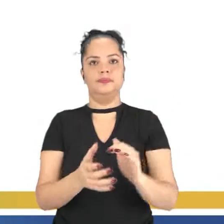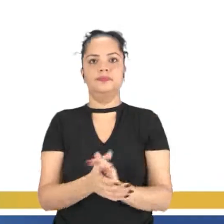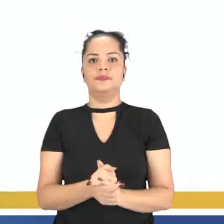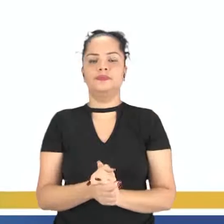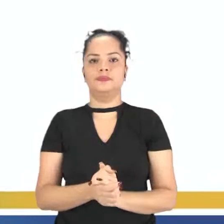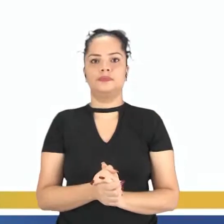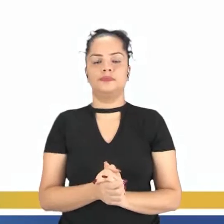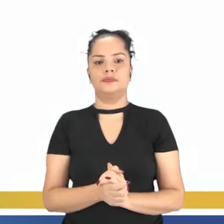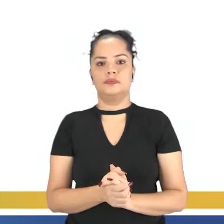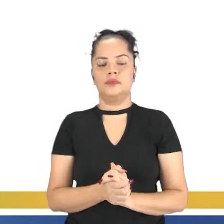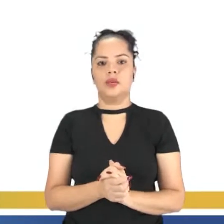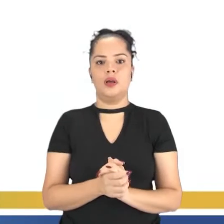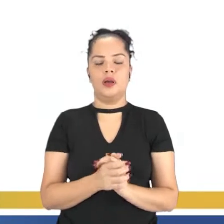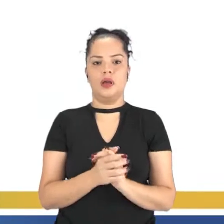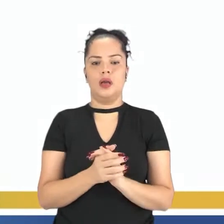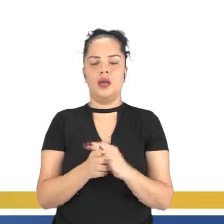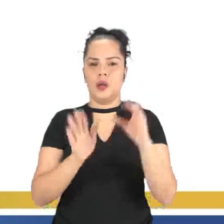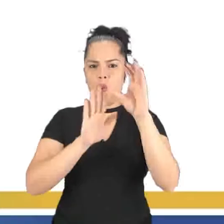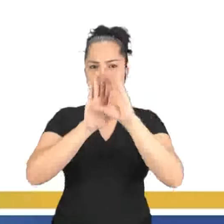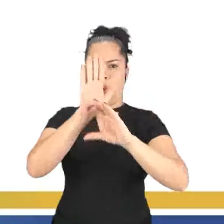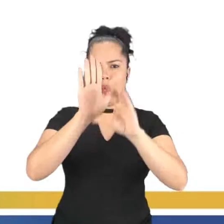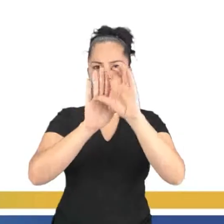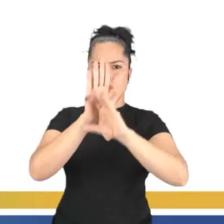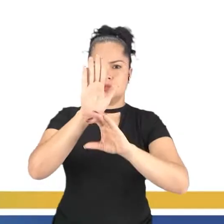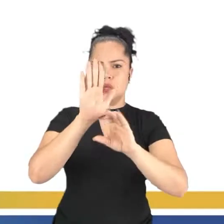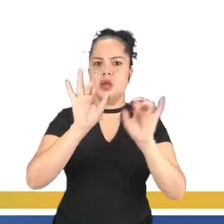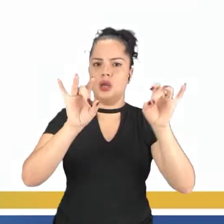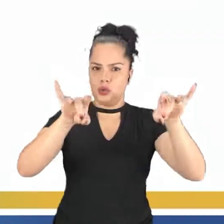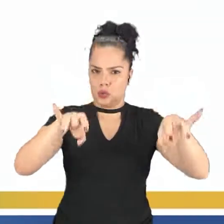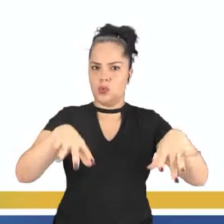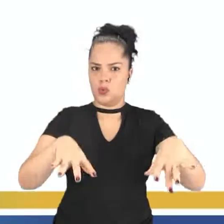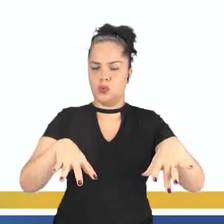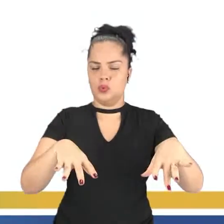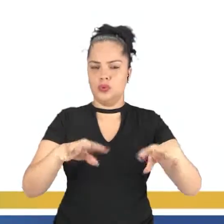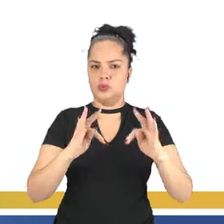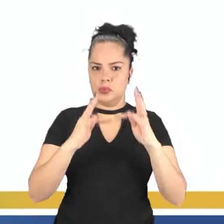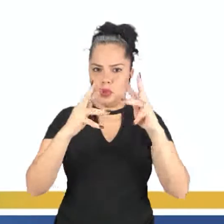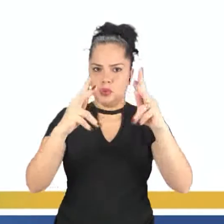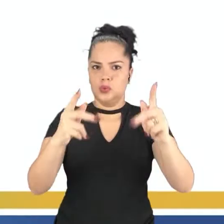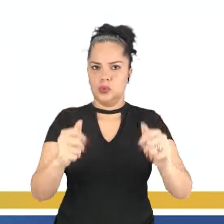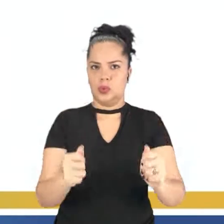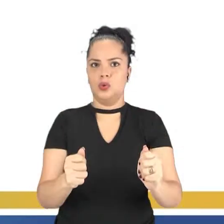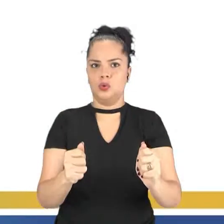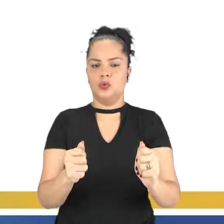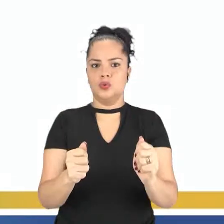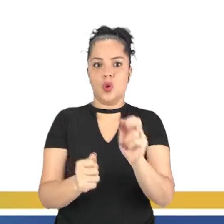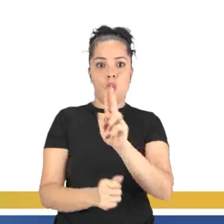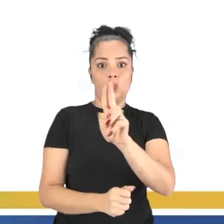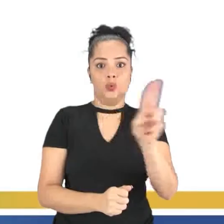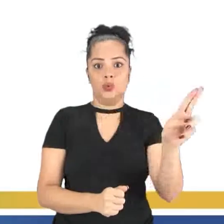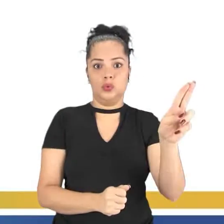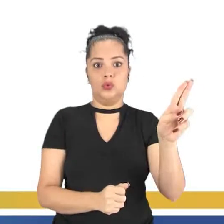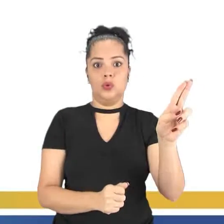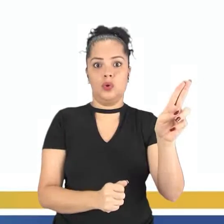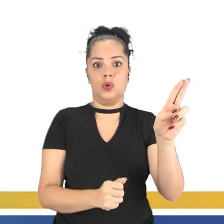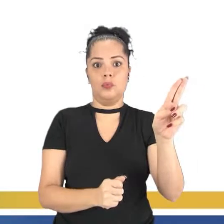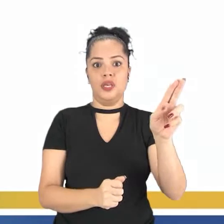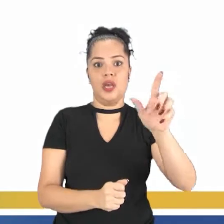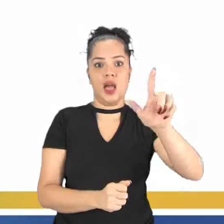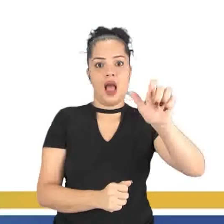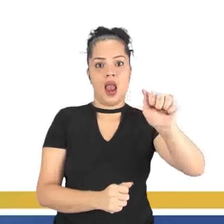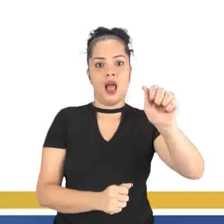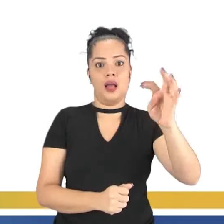Essa última definição, n faces laterais, todas em formas de paralelograma, forma o que a gente chama de superfície